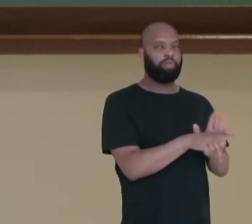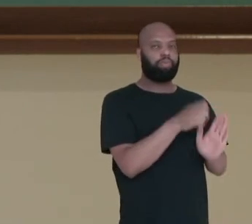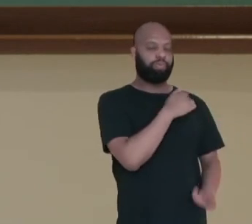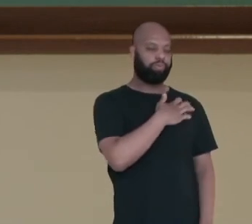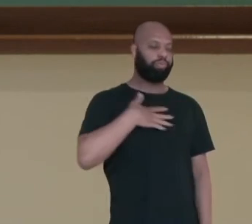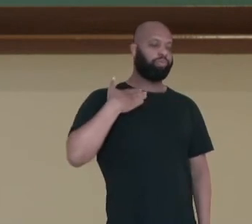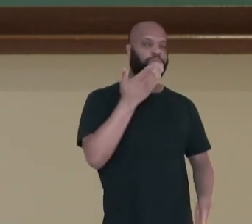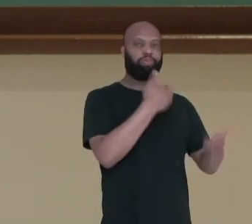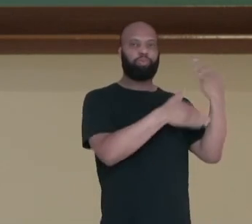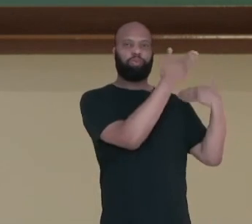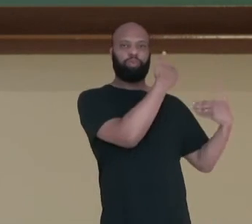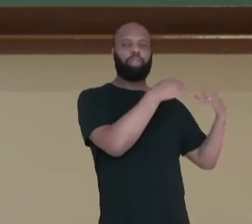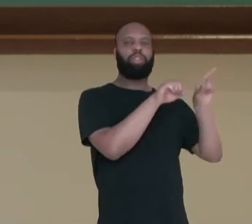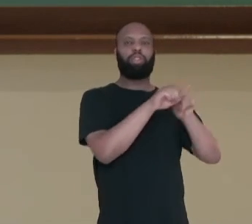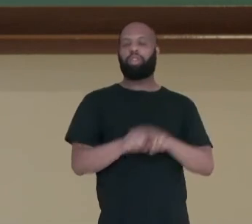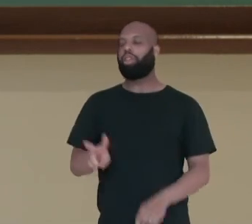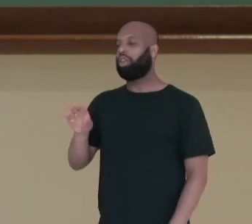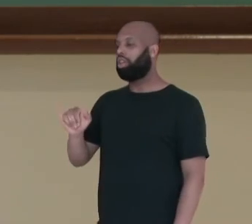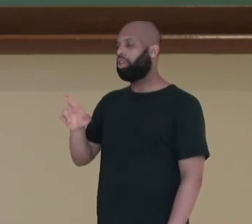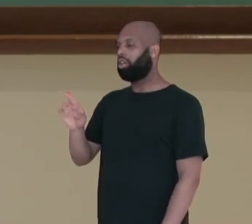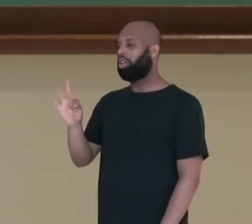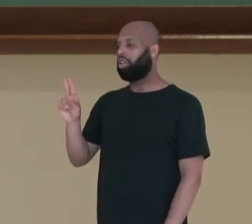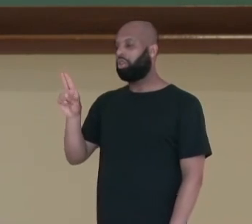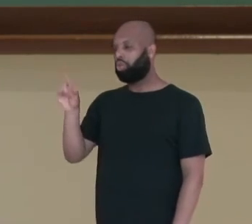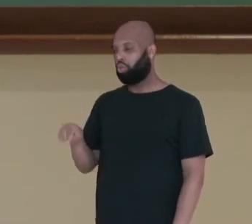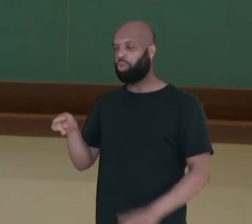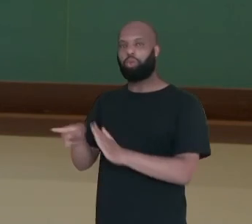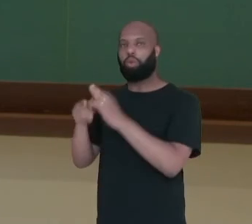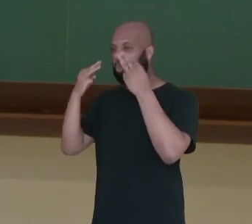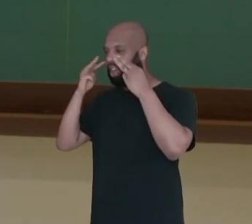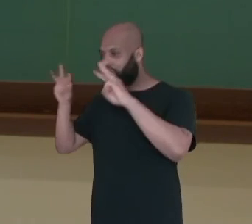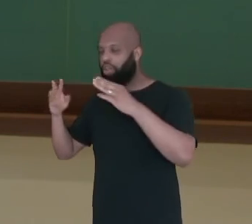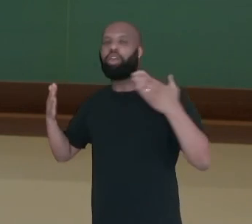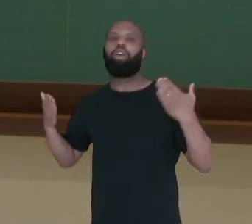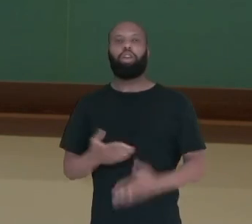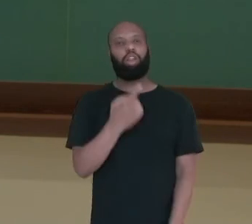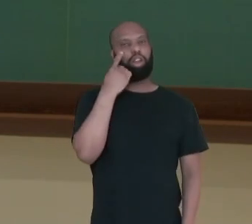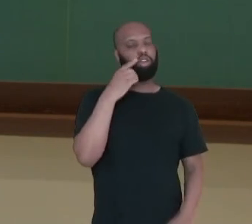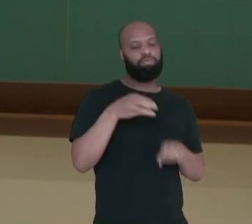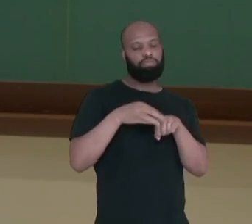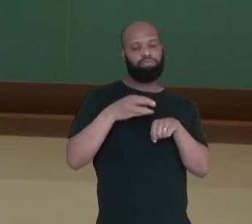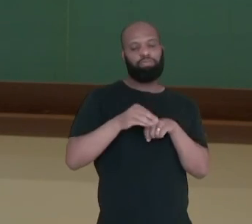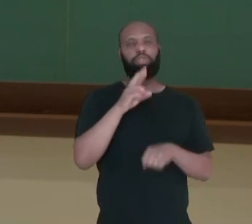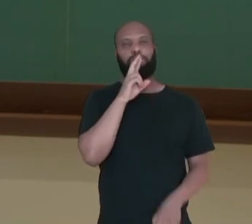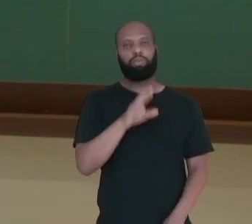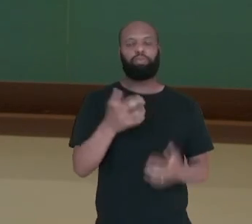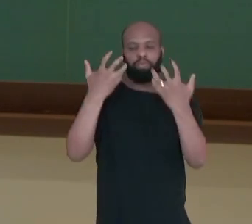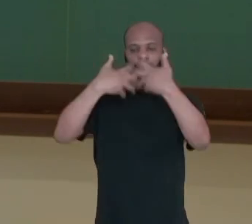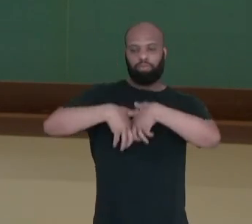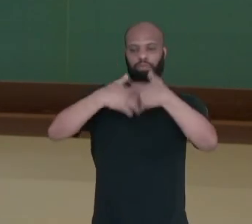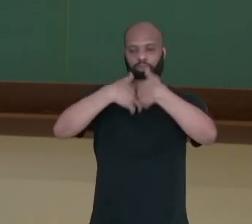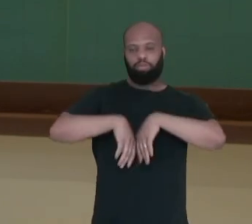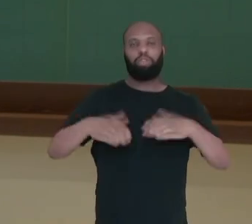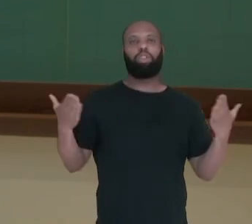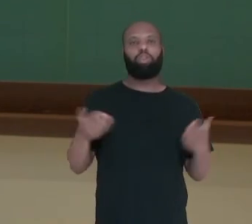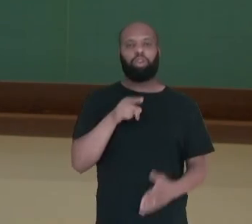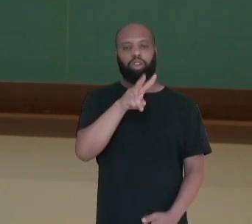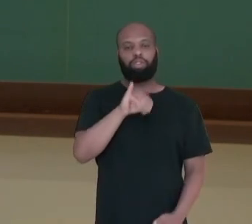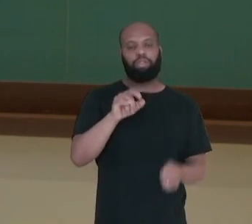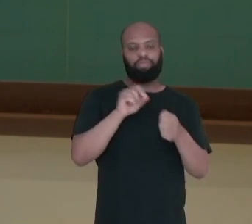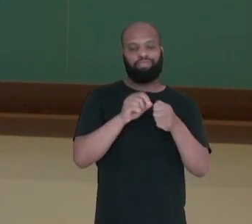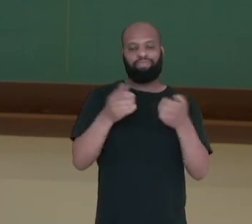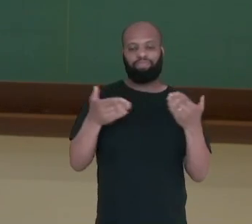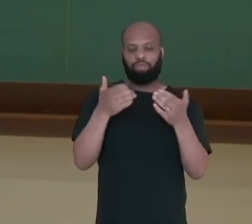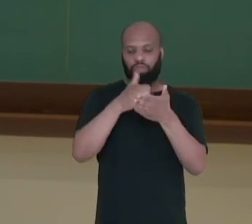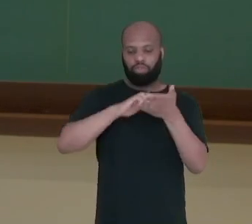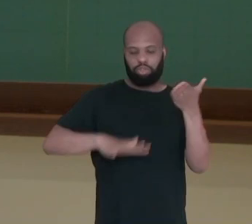principalmente o Aristóteles, e virtude para o Maquiavel? Vamos aqui, então, para a nossa sugestão de reflexão, para você fazer essa